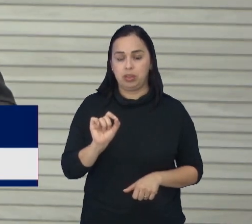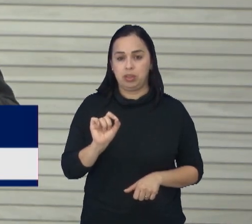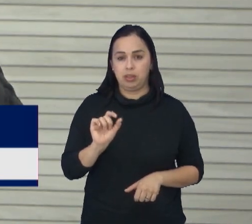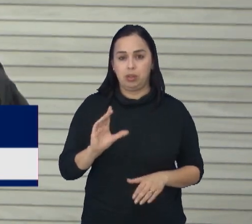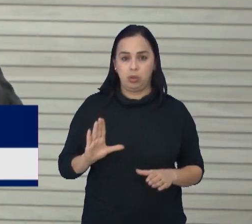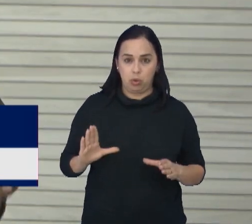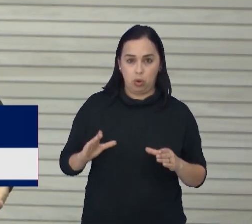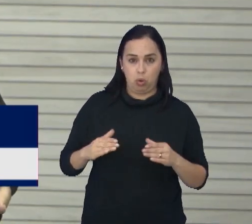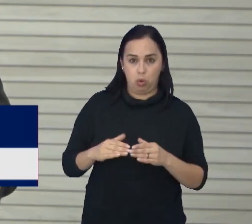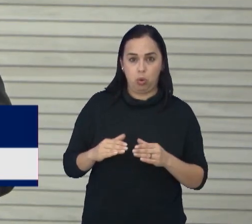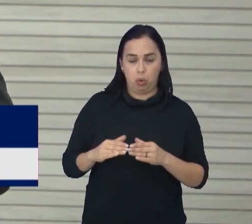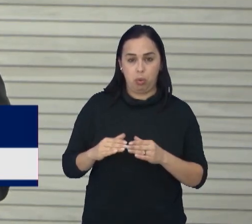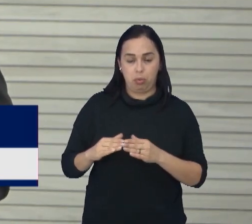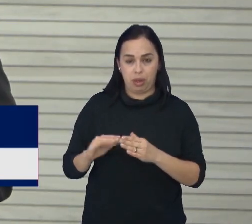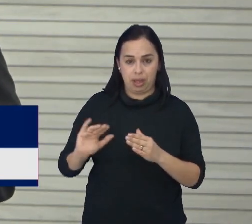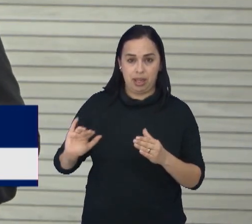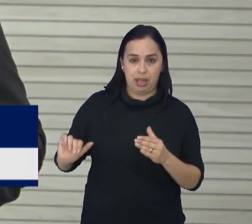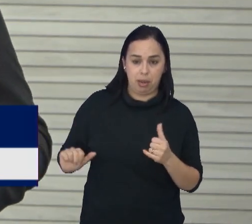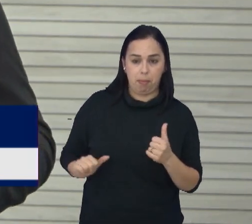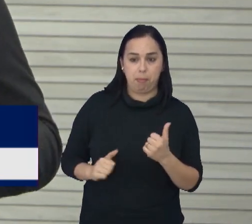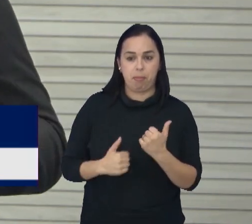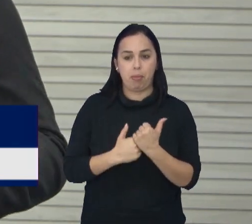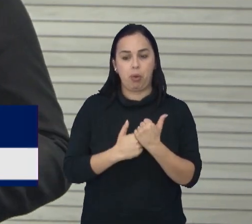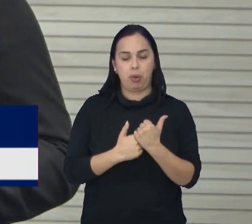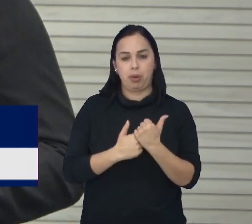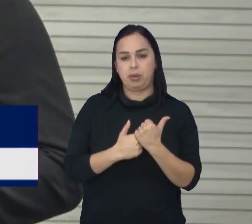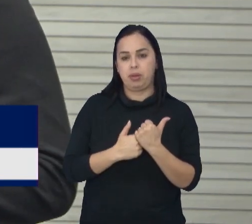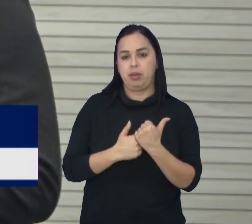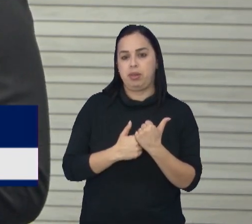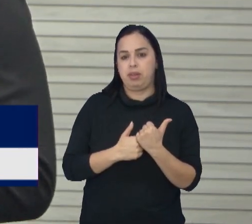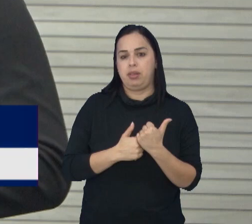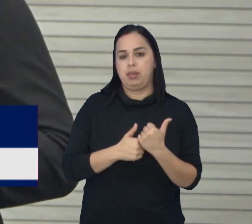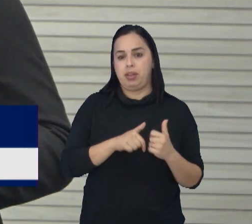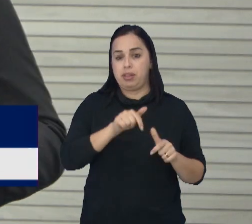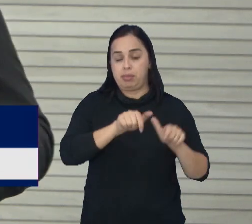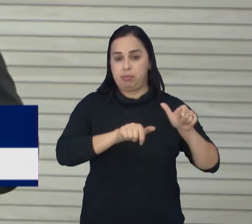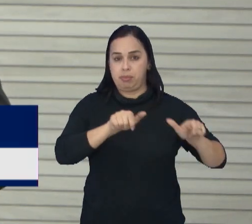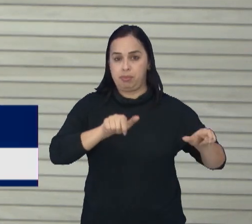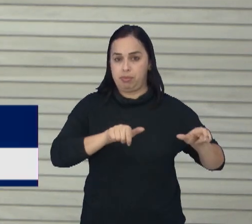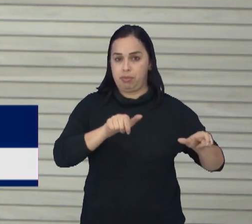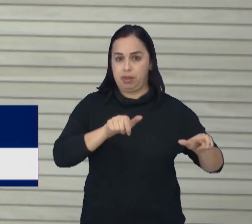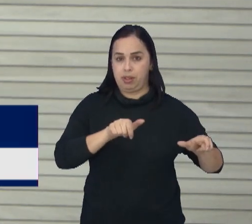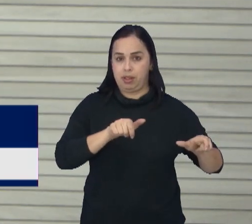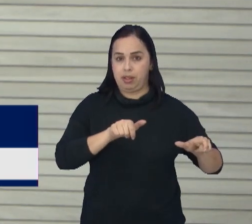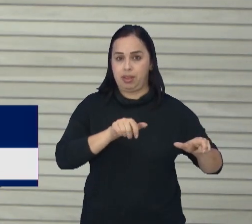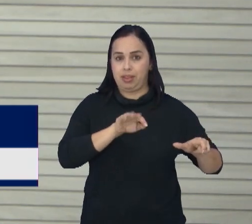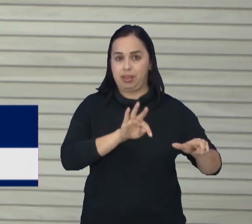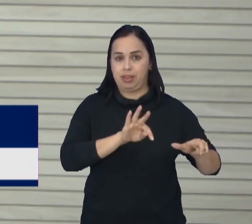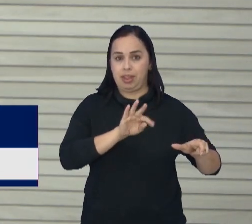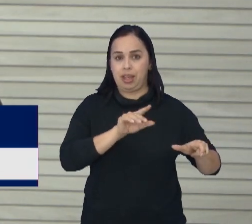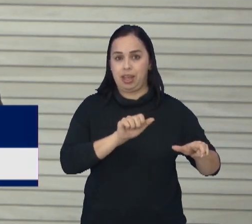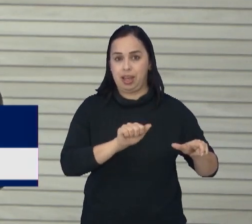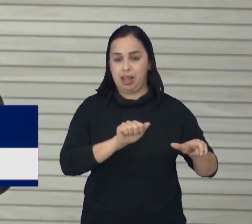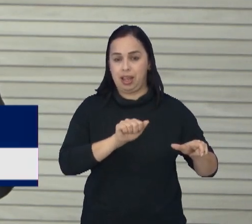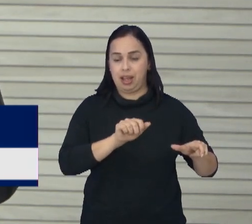a reunião da Frente Parlamentar em apoio às pessoas com TEA, com transtorno do espectro autista, e